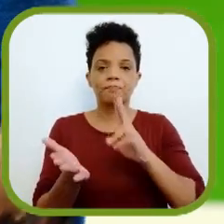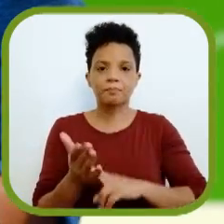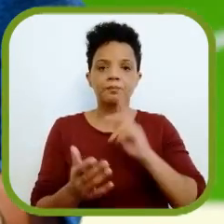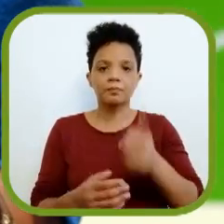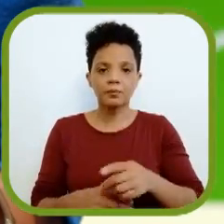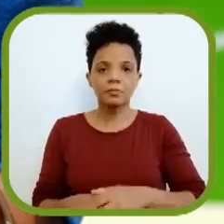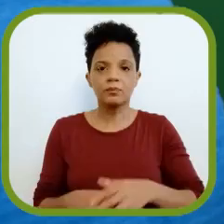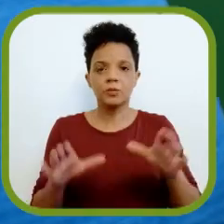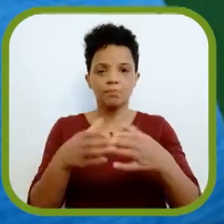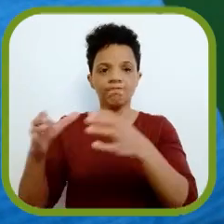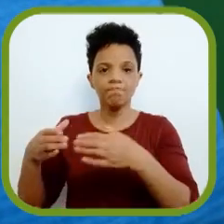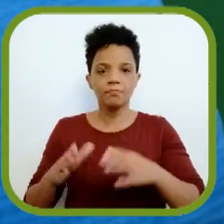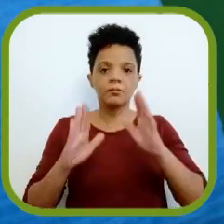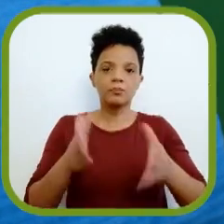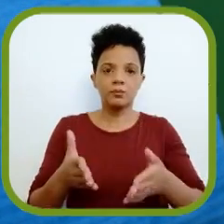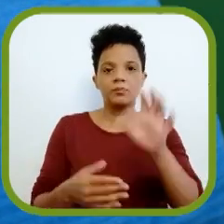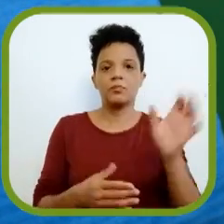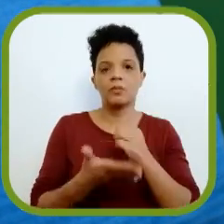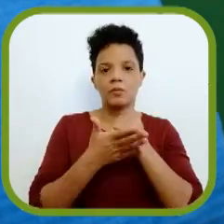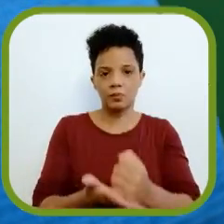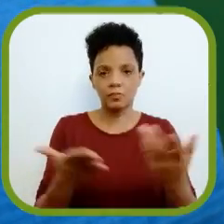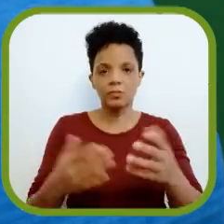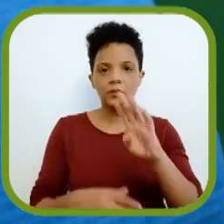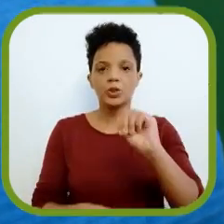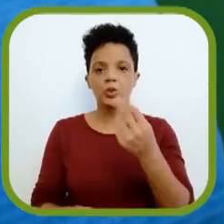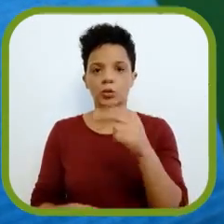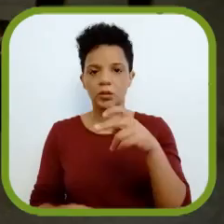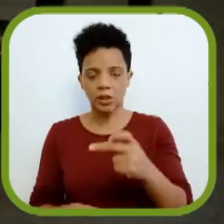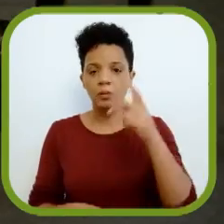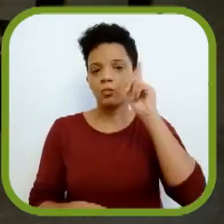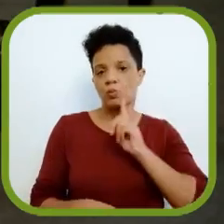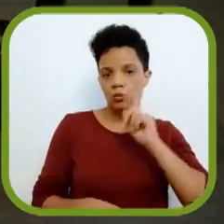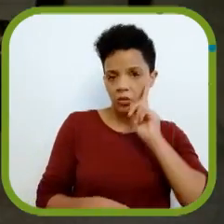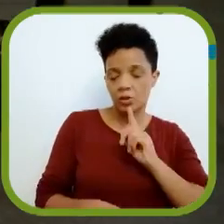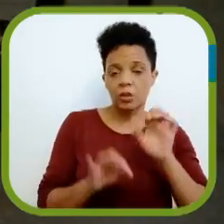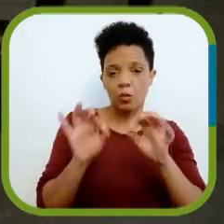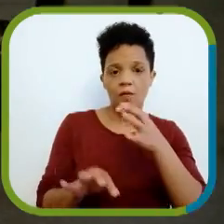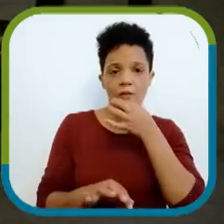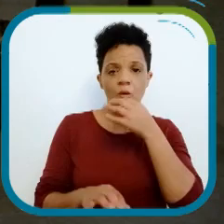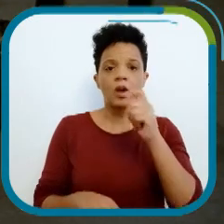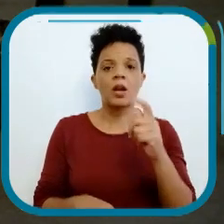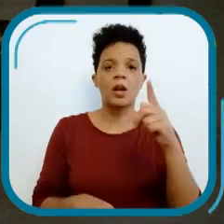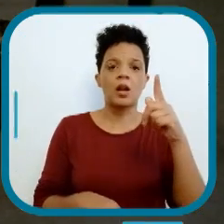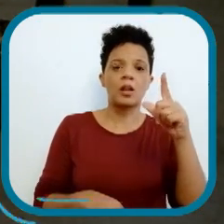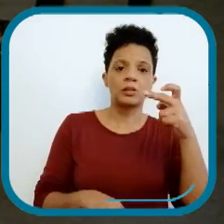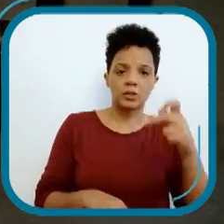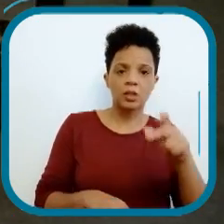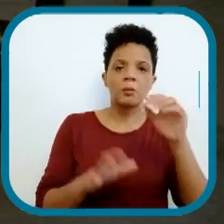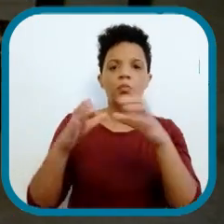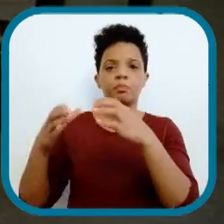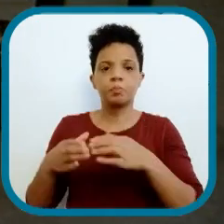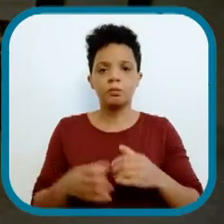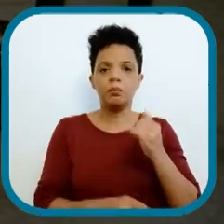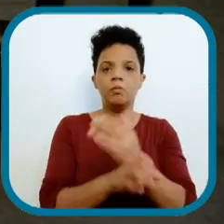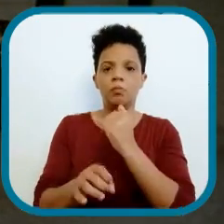Mas a verdade é que existem muitos grupos que necessitam deste tipo de apoio. Susana, não só as mulheres, como a Elsa falou, mas também